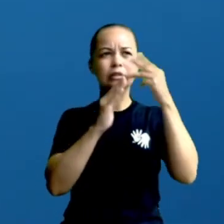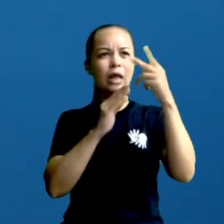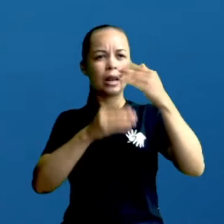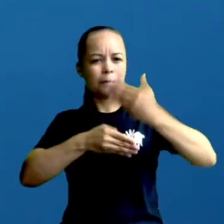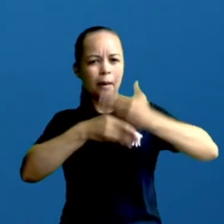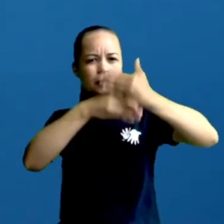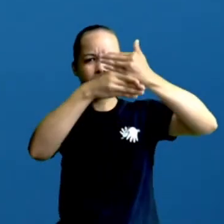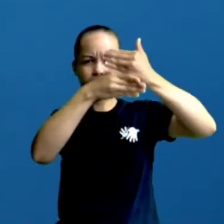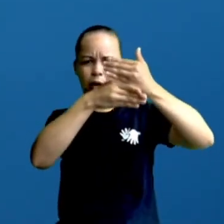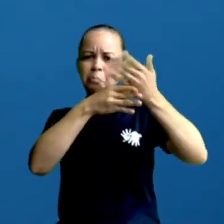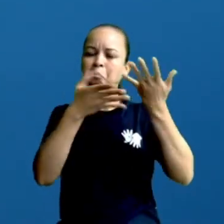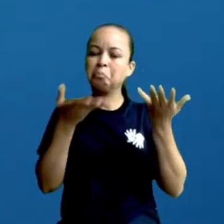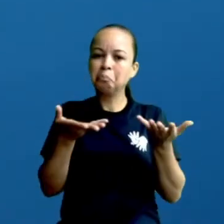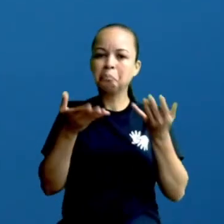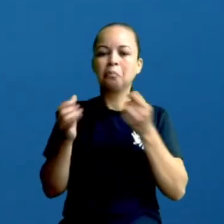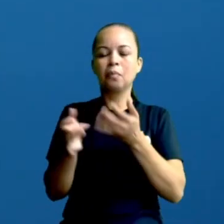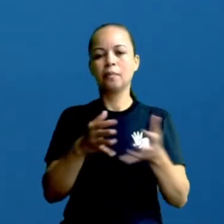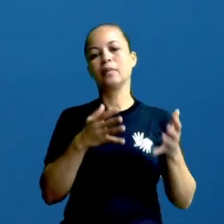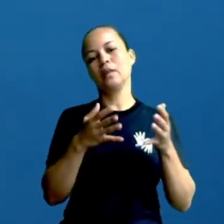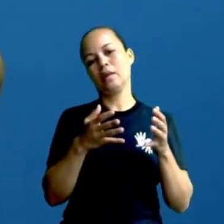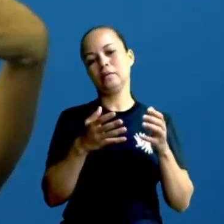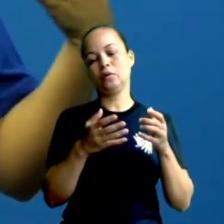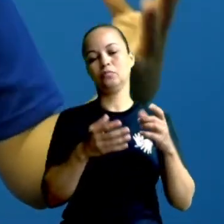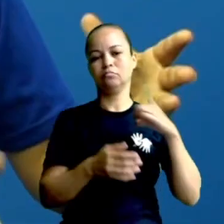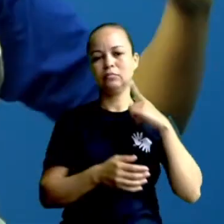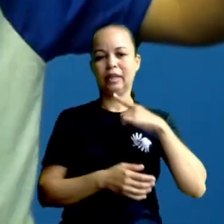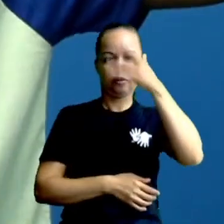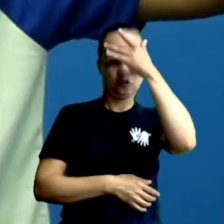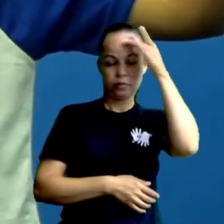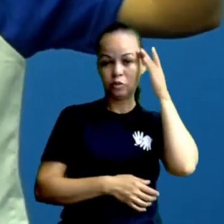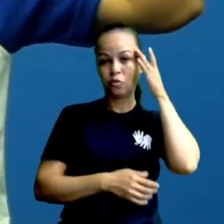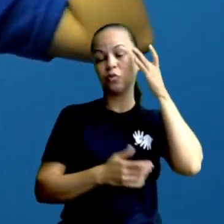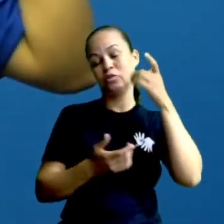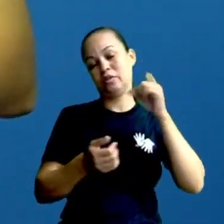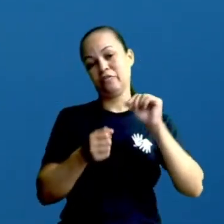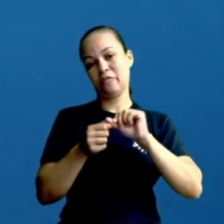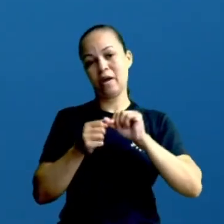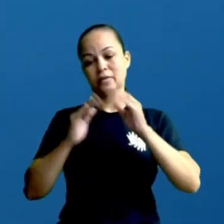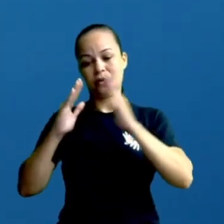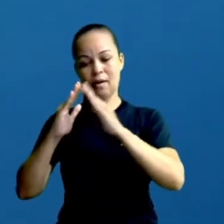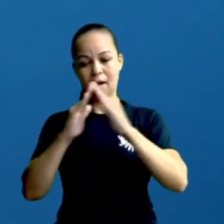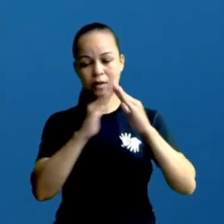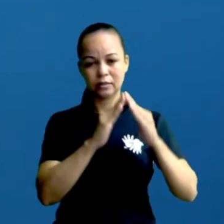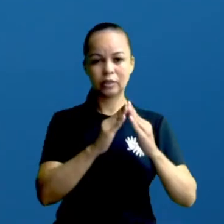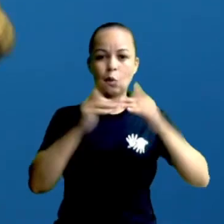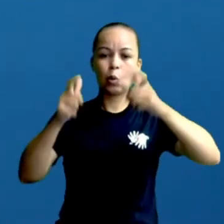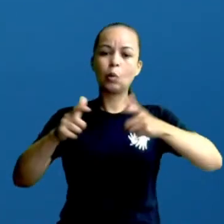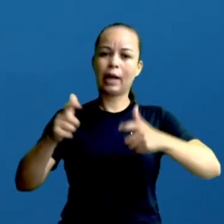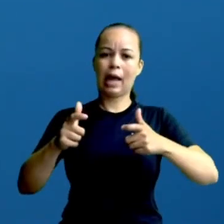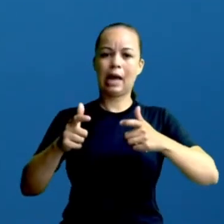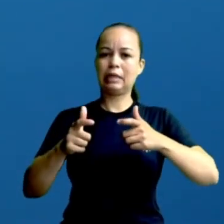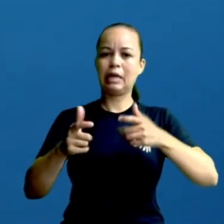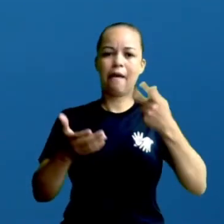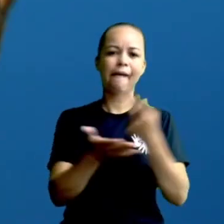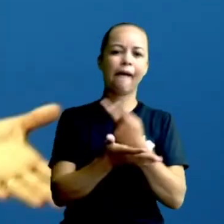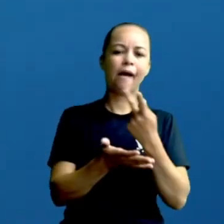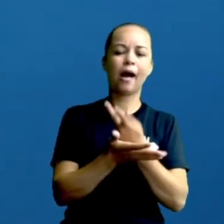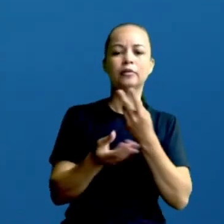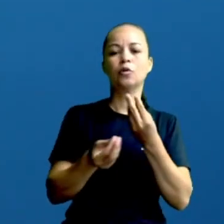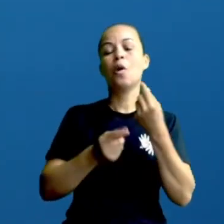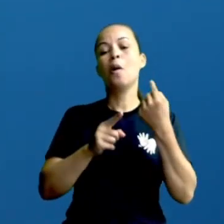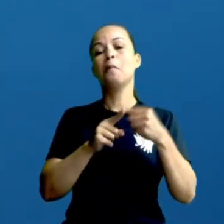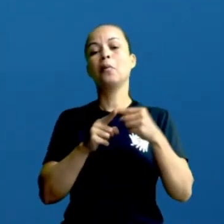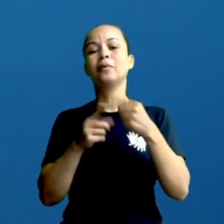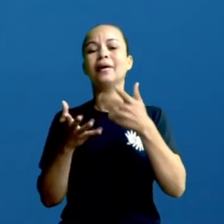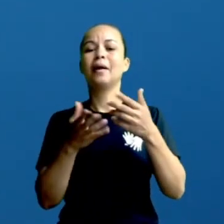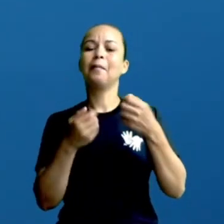Então, às vezes, as pessoas elas fazem moradias, casas em lugares até que não são apropriados, né? Porque precisam, não tem